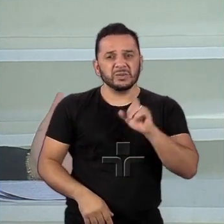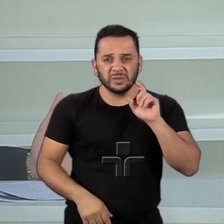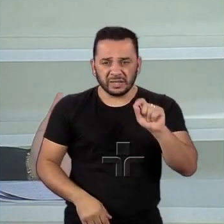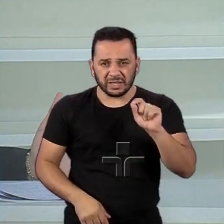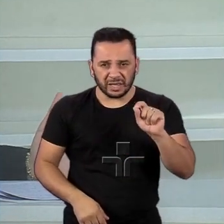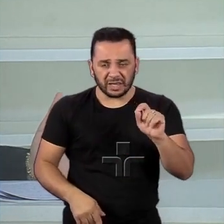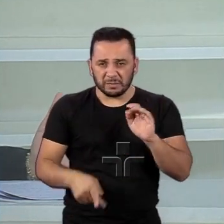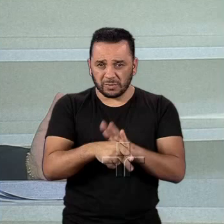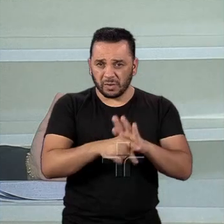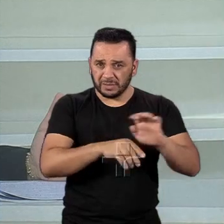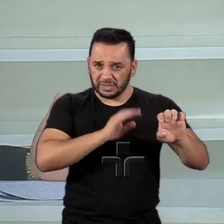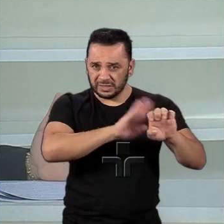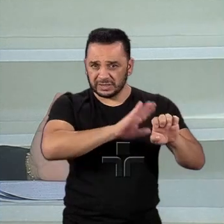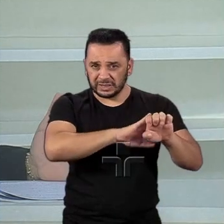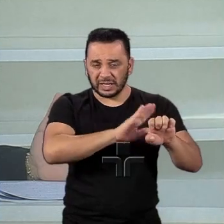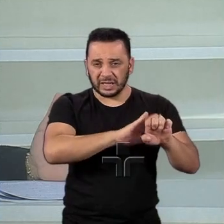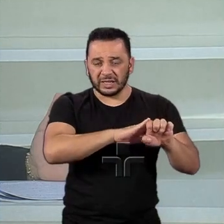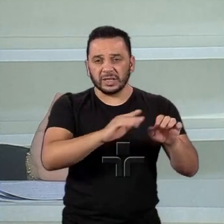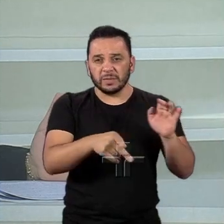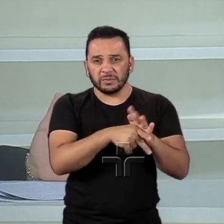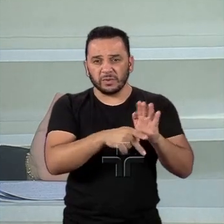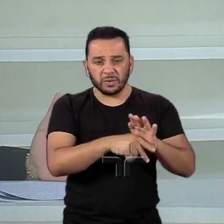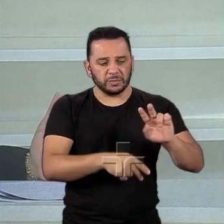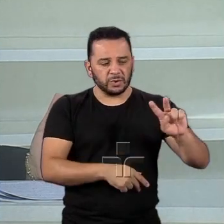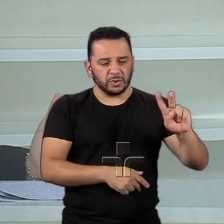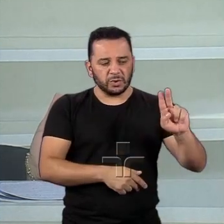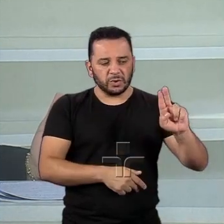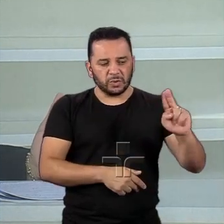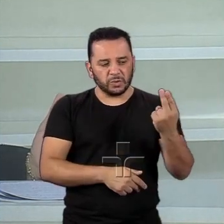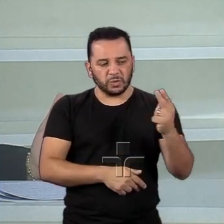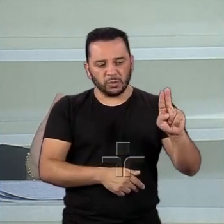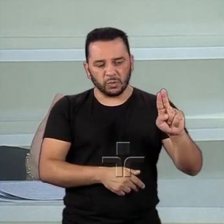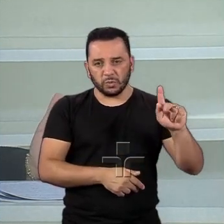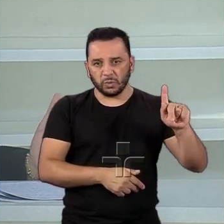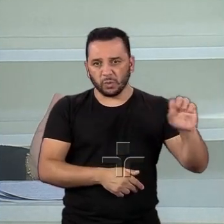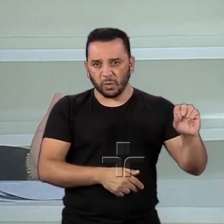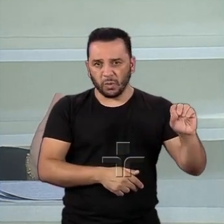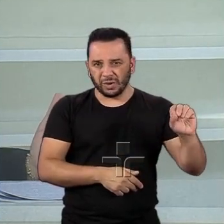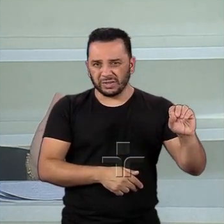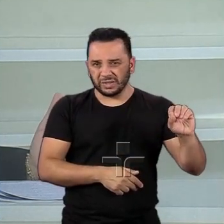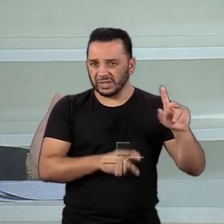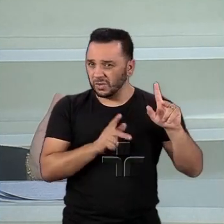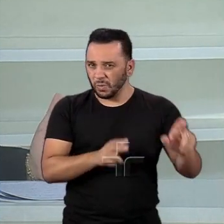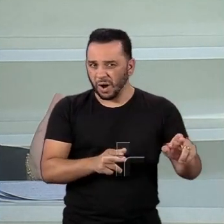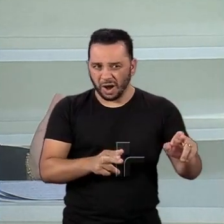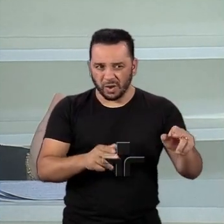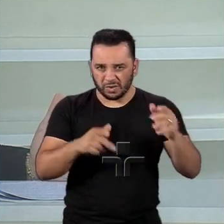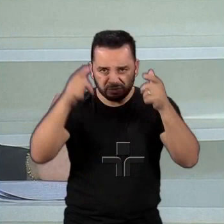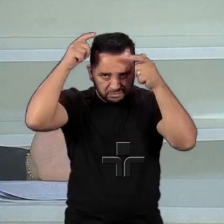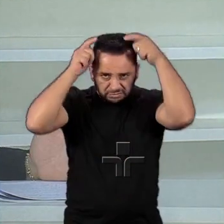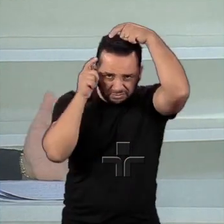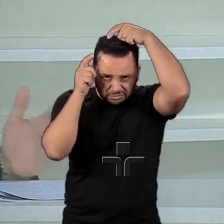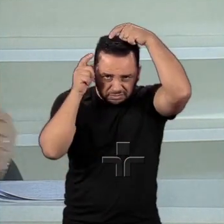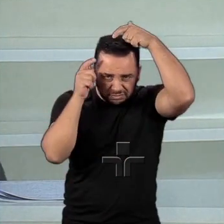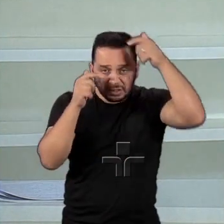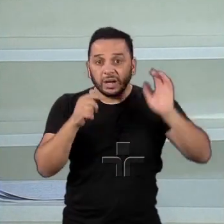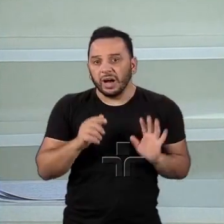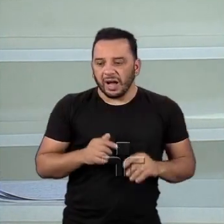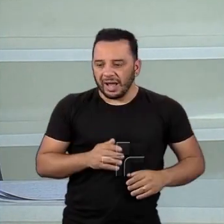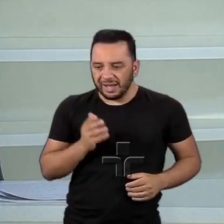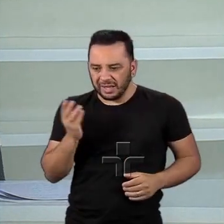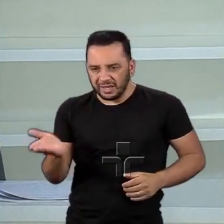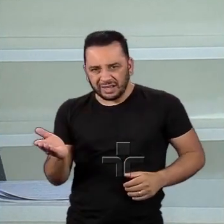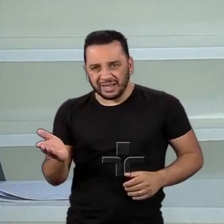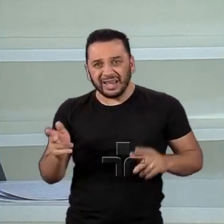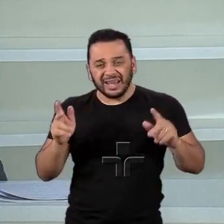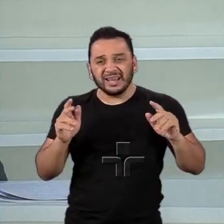de esquerda, Hugo Chávez. As duas são abomináveis, podem destruir a economia, podem destruir todos